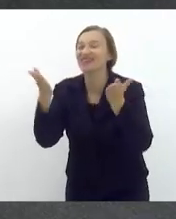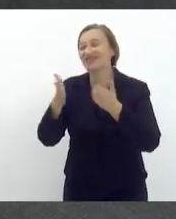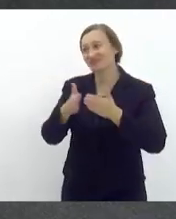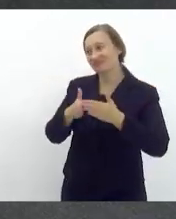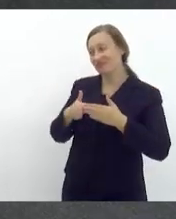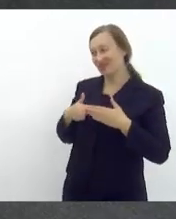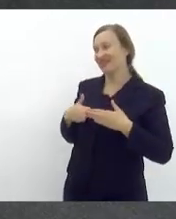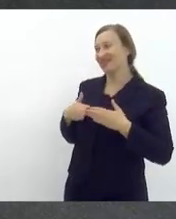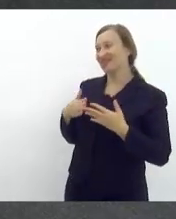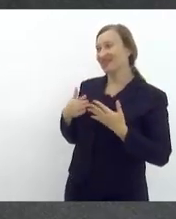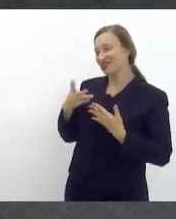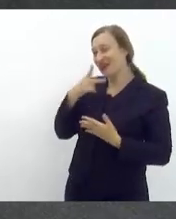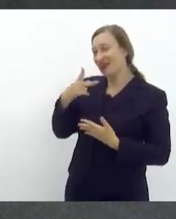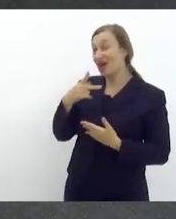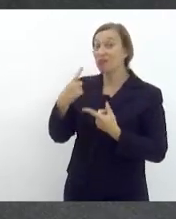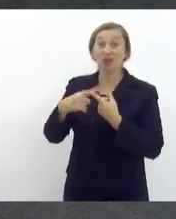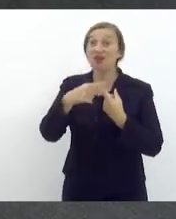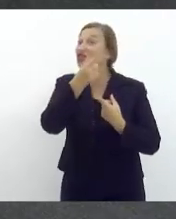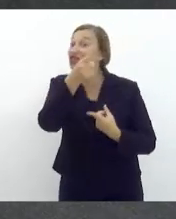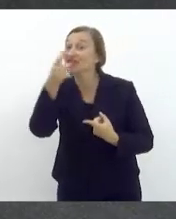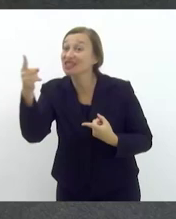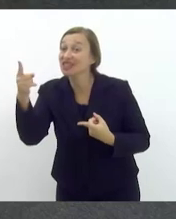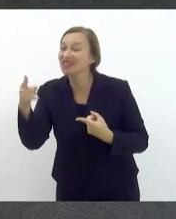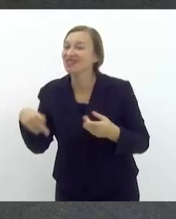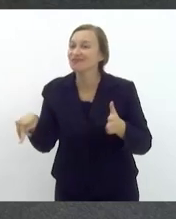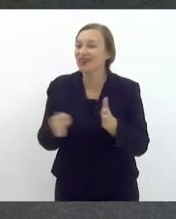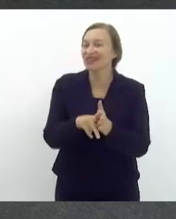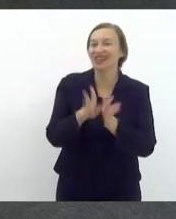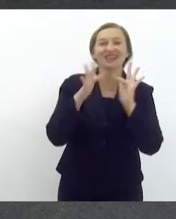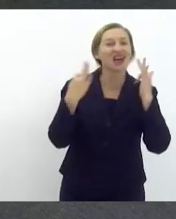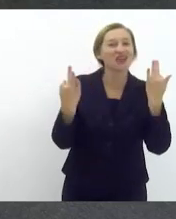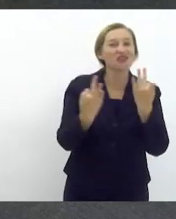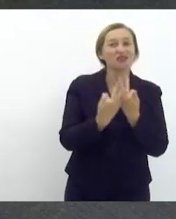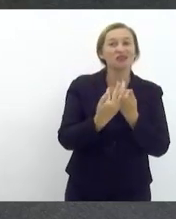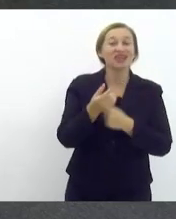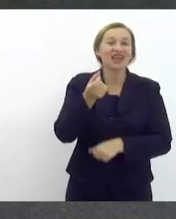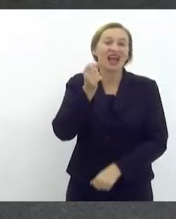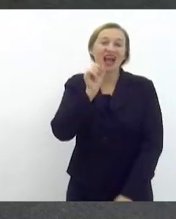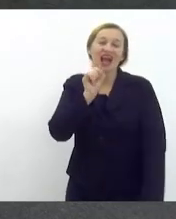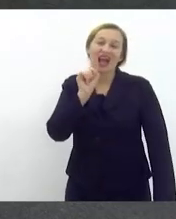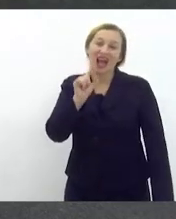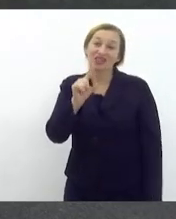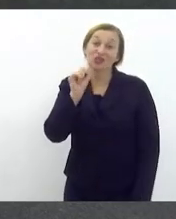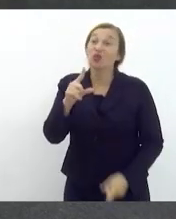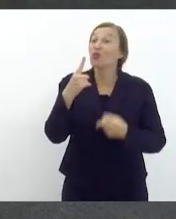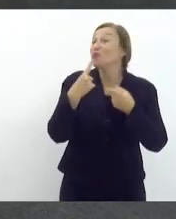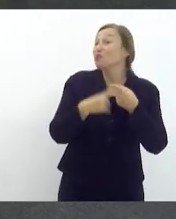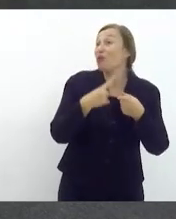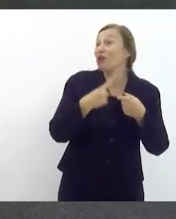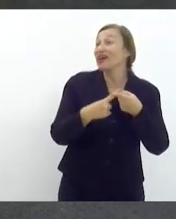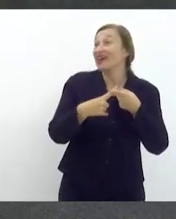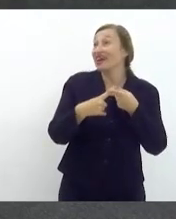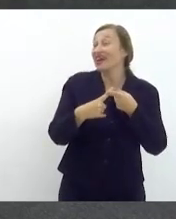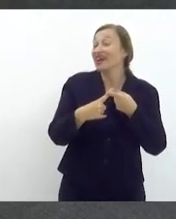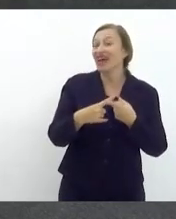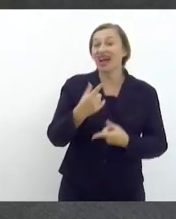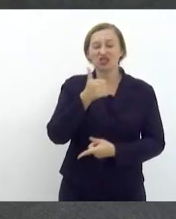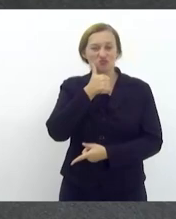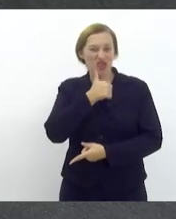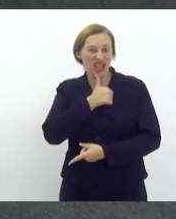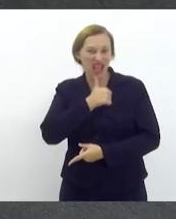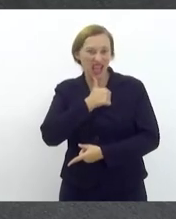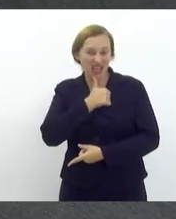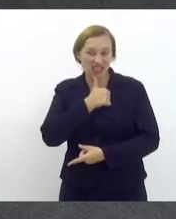assim porque eu acho que vocês fazem parte da família azul porque as mulheres